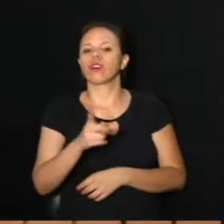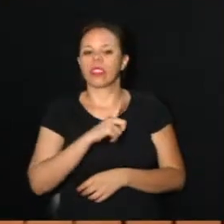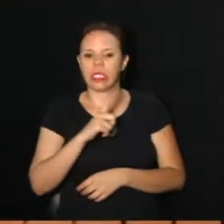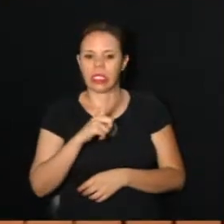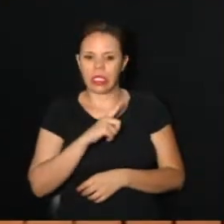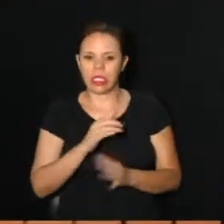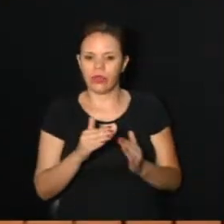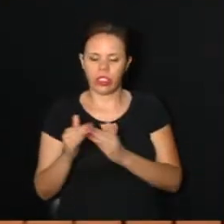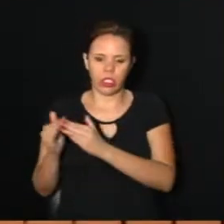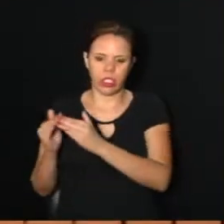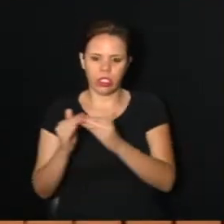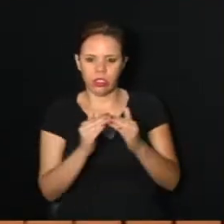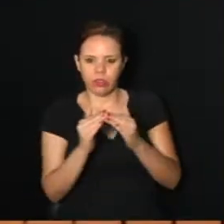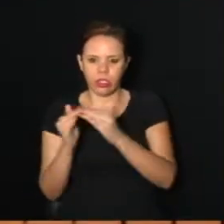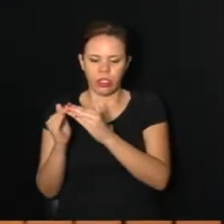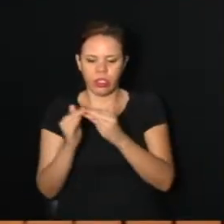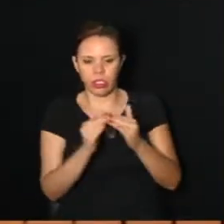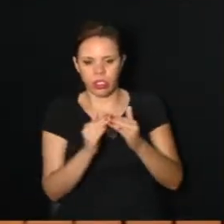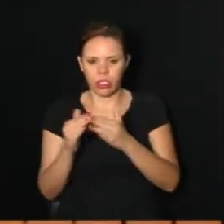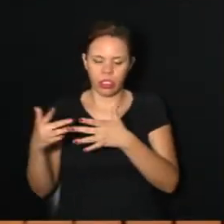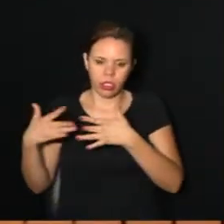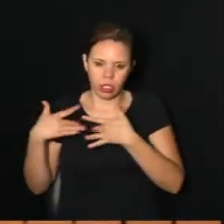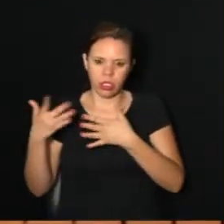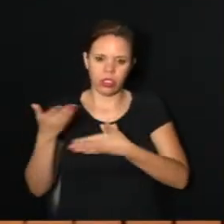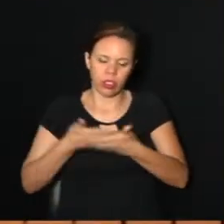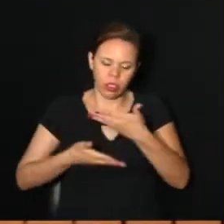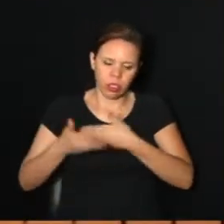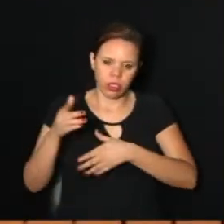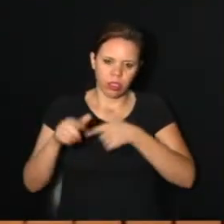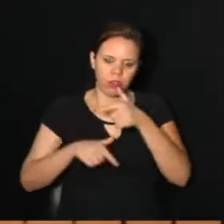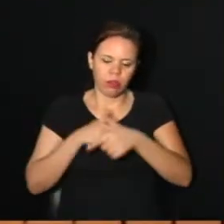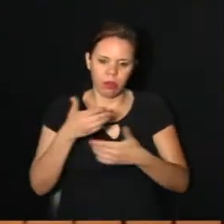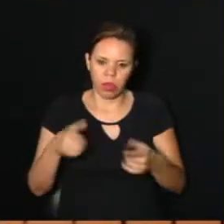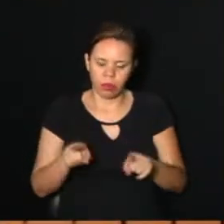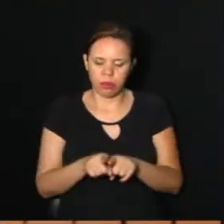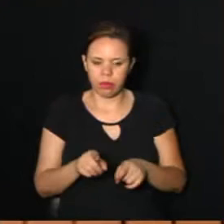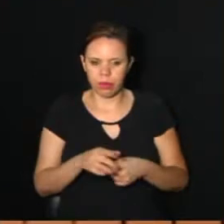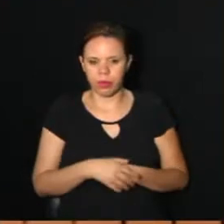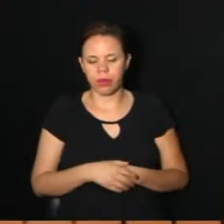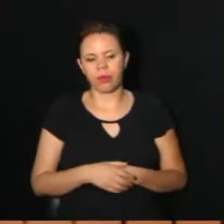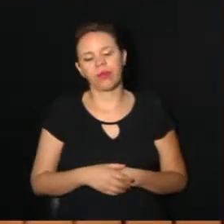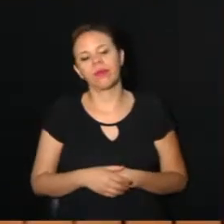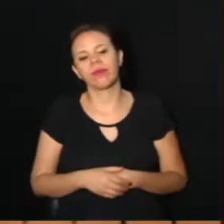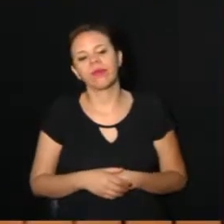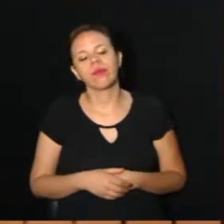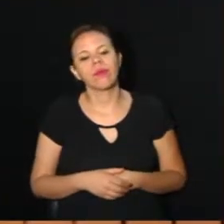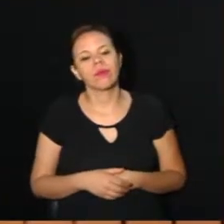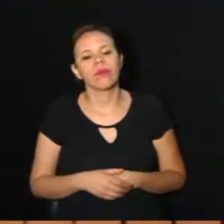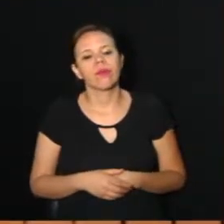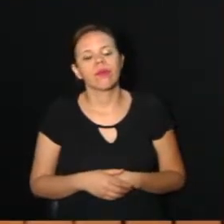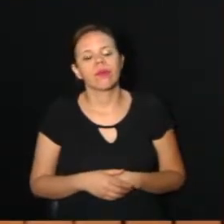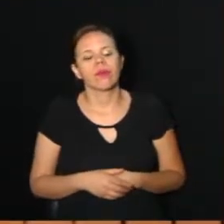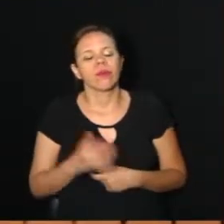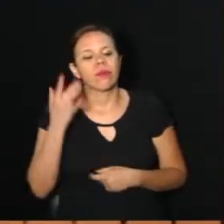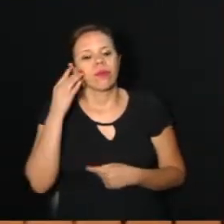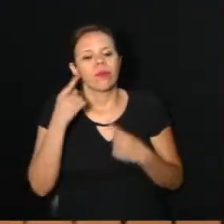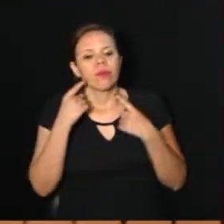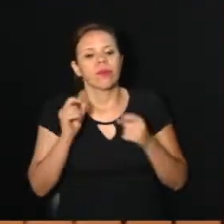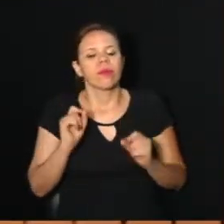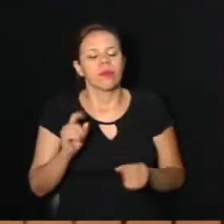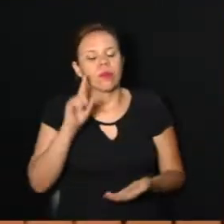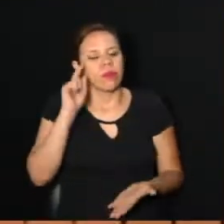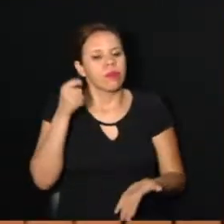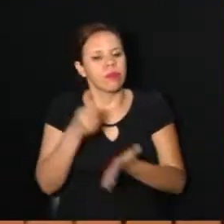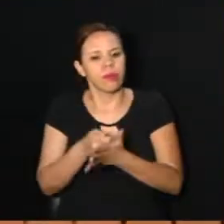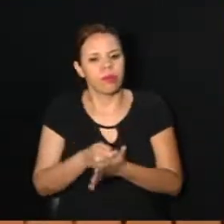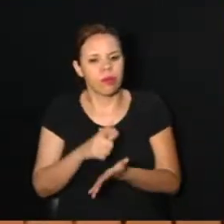de vizinhança e de solidariedade com a atividade, né? Aqui, olha, que eu achei interessante. Queira a